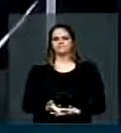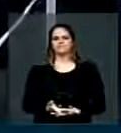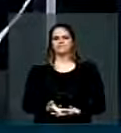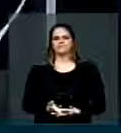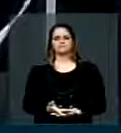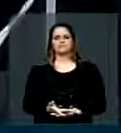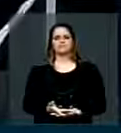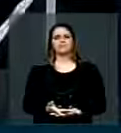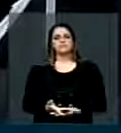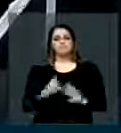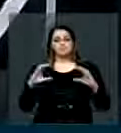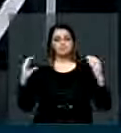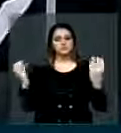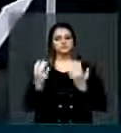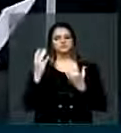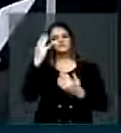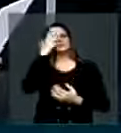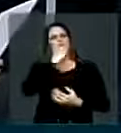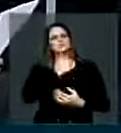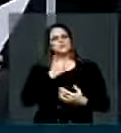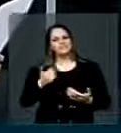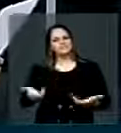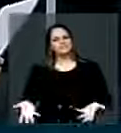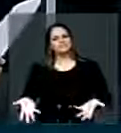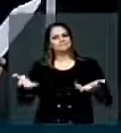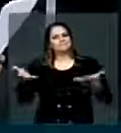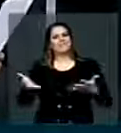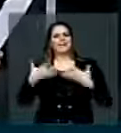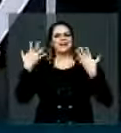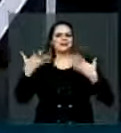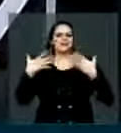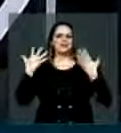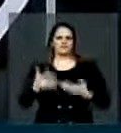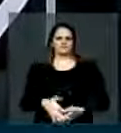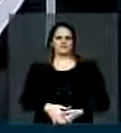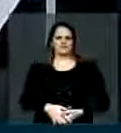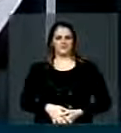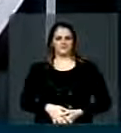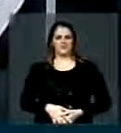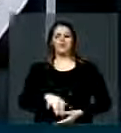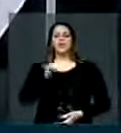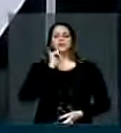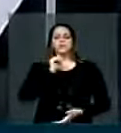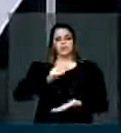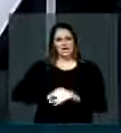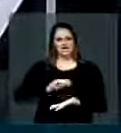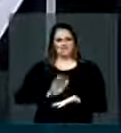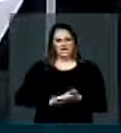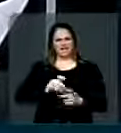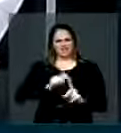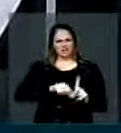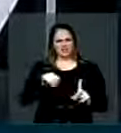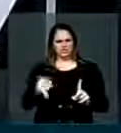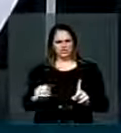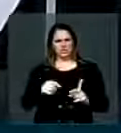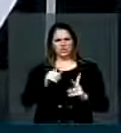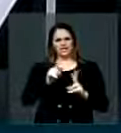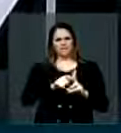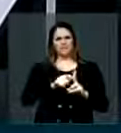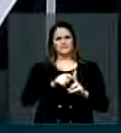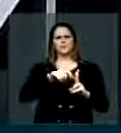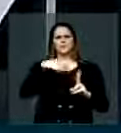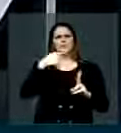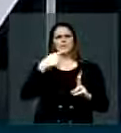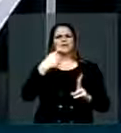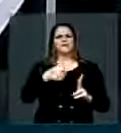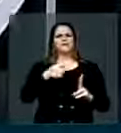é brilhantar as partidas e os eventos esportivos. Com relação ao recadastramento em janeiro e agosto dos membros por parte